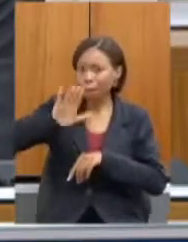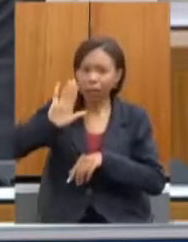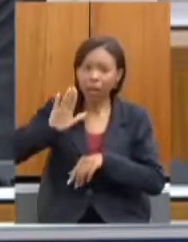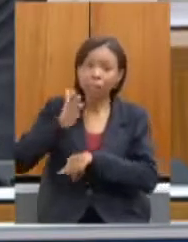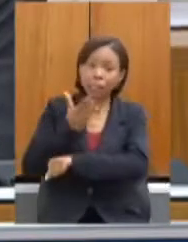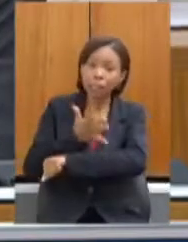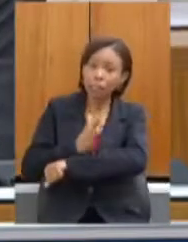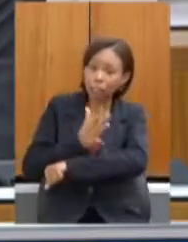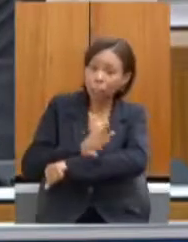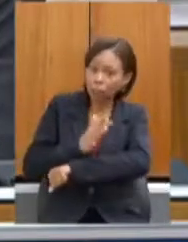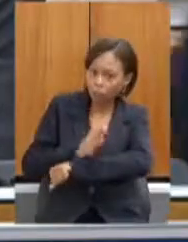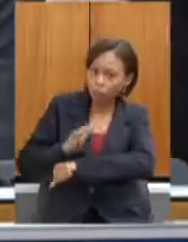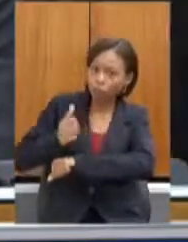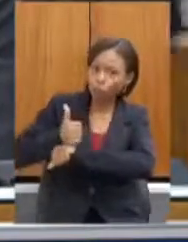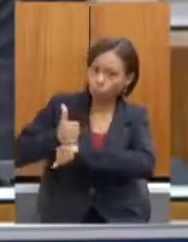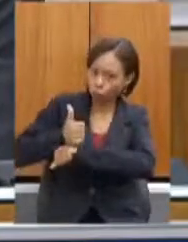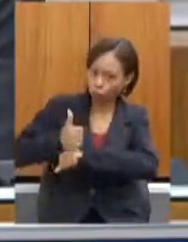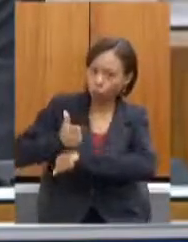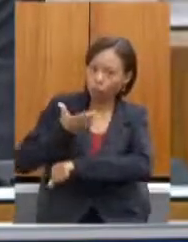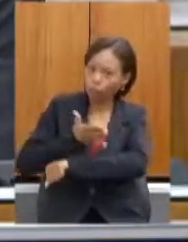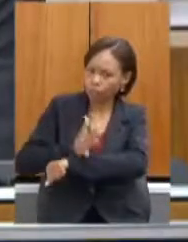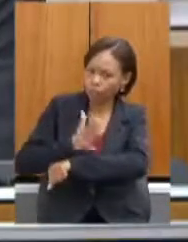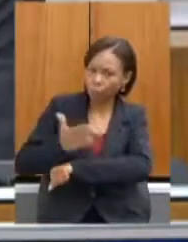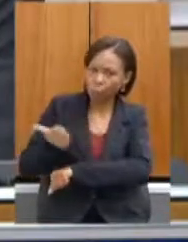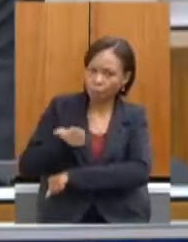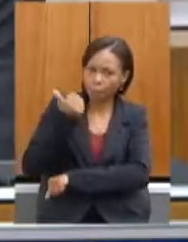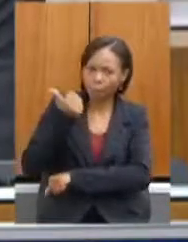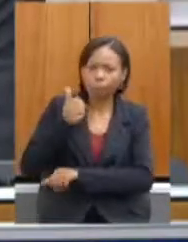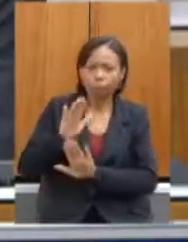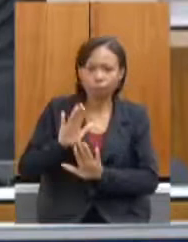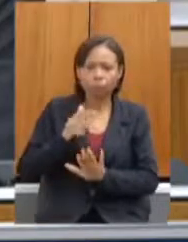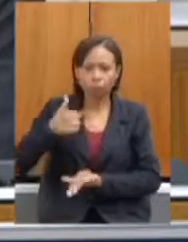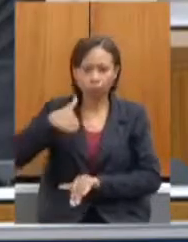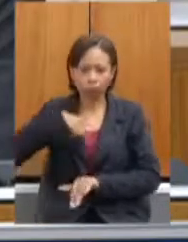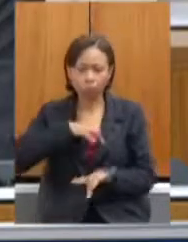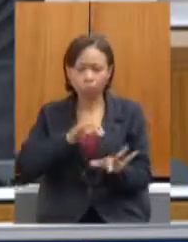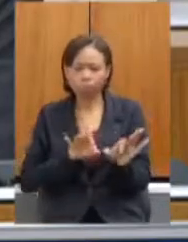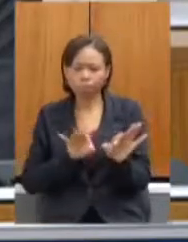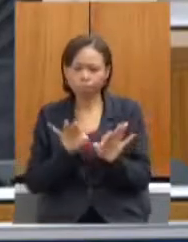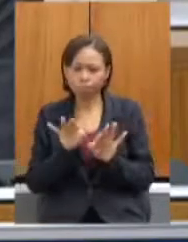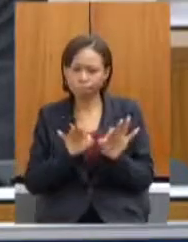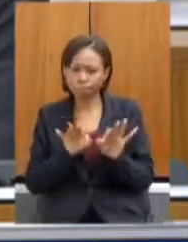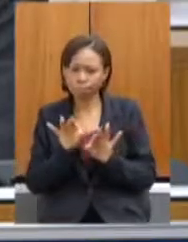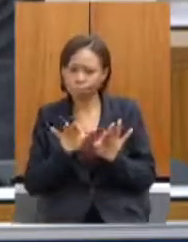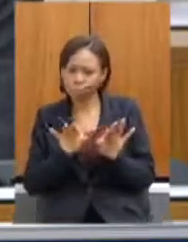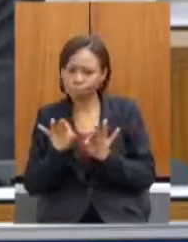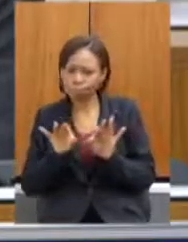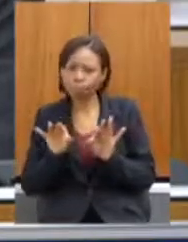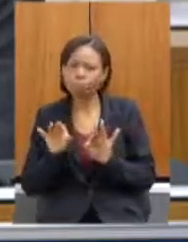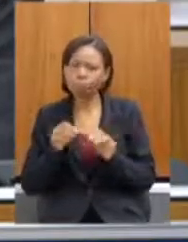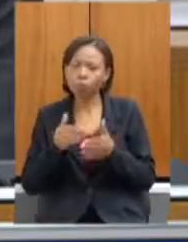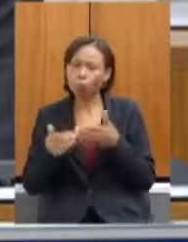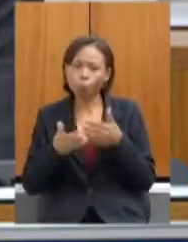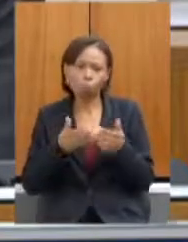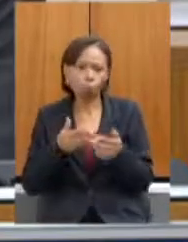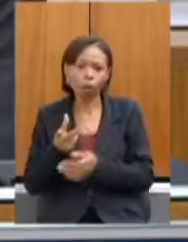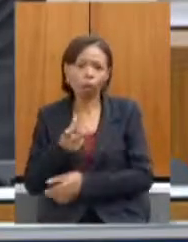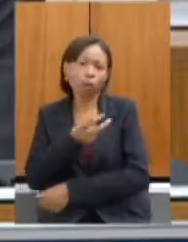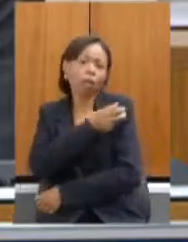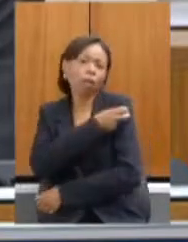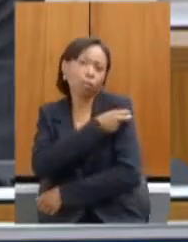treinamento melhor da rede mas na verdade nós estamos nos preparando para todo todo A vacina que puder